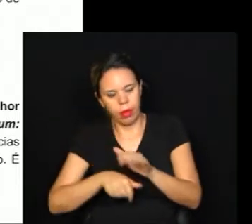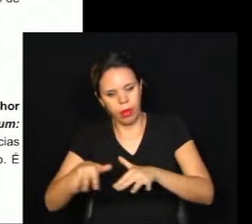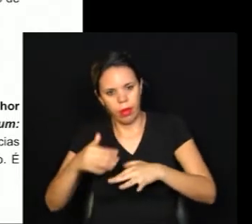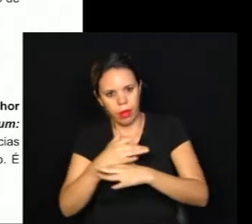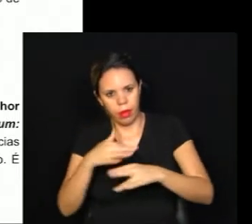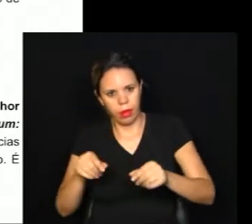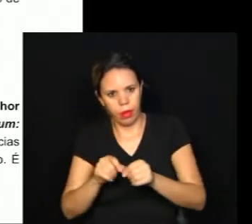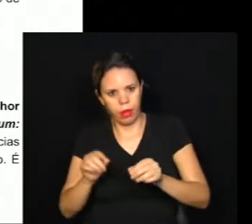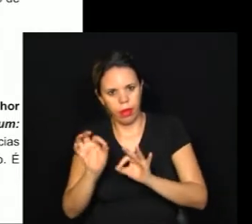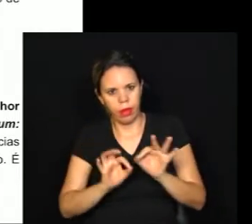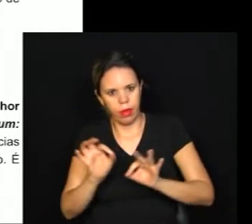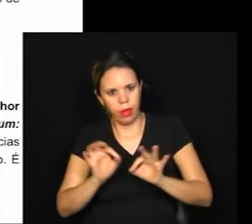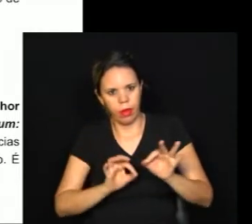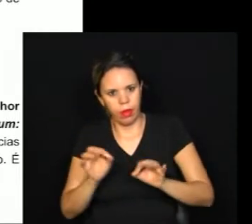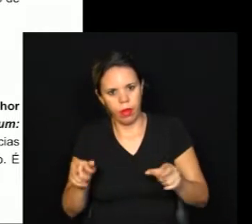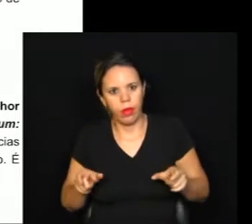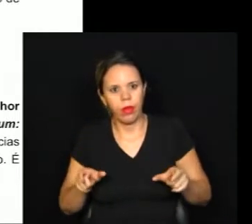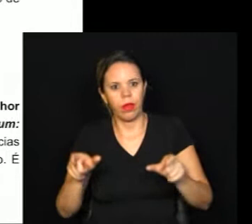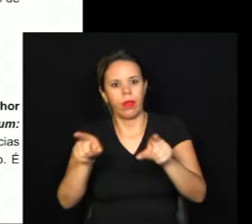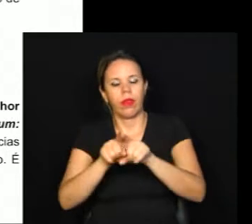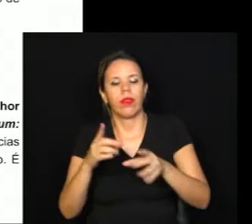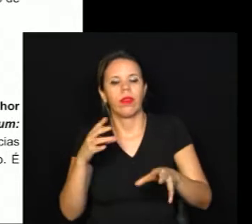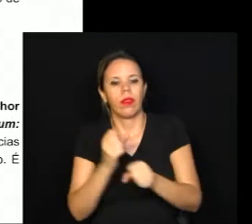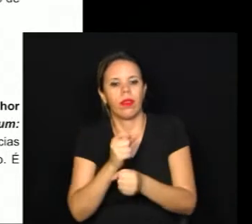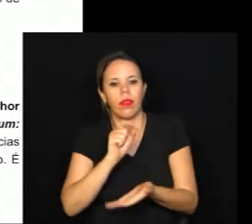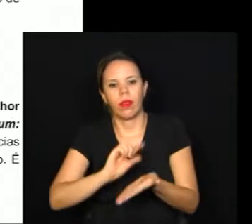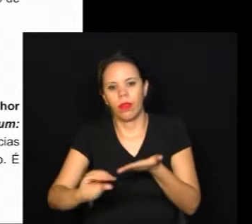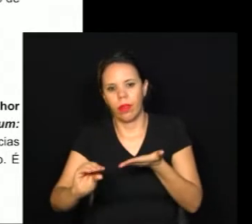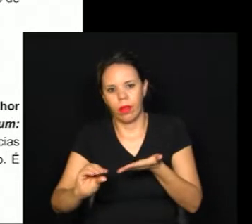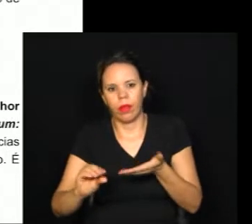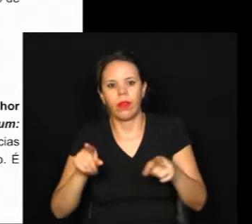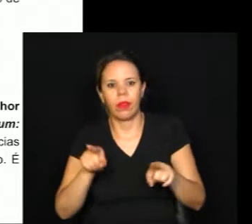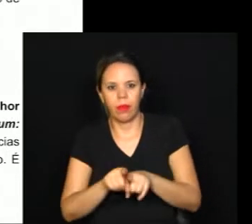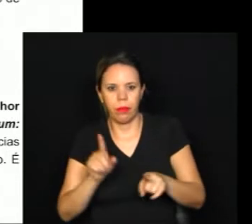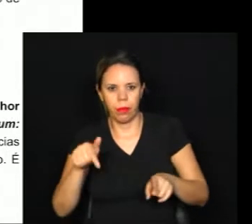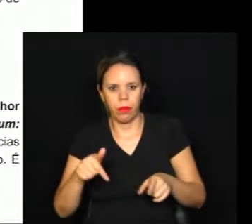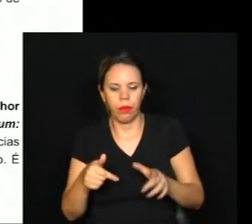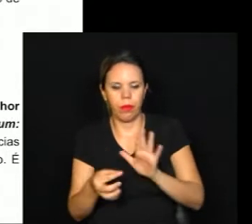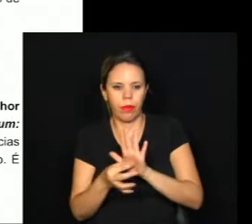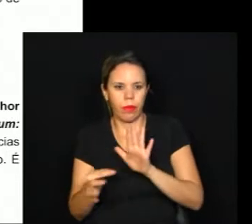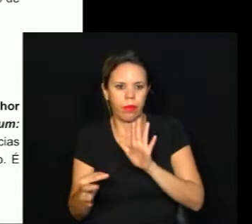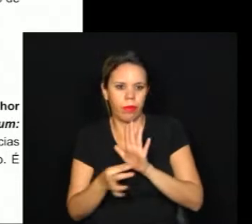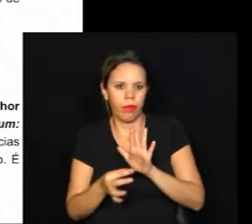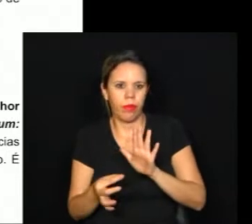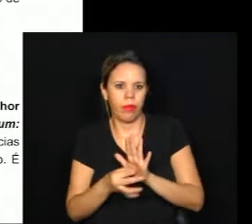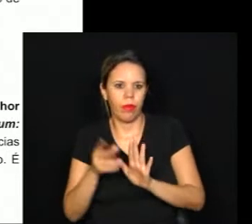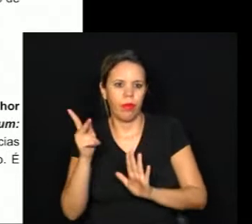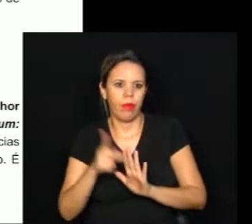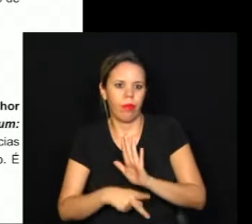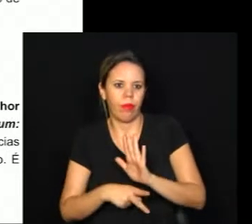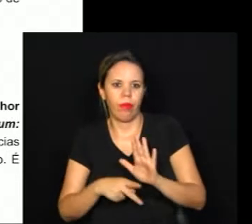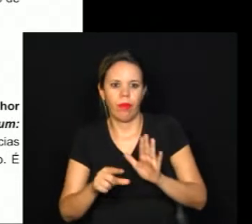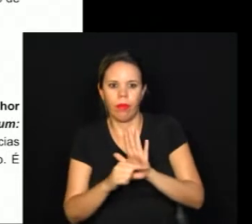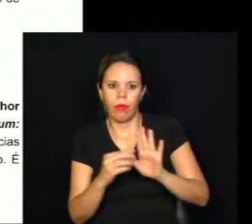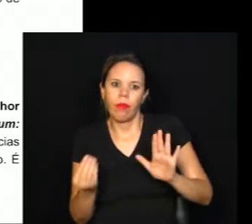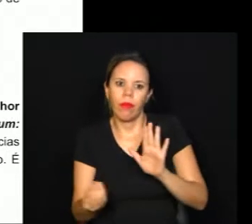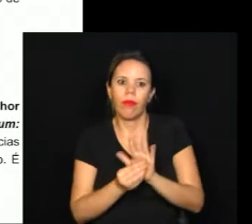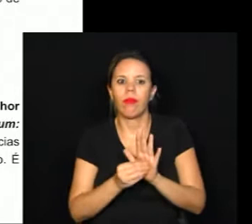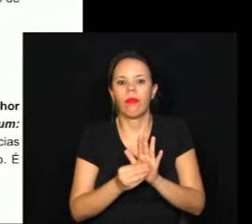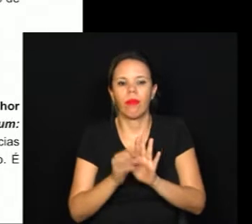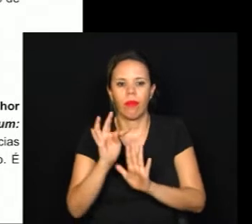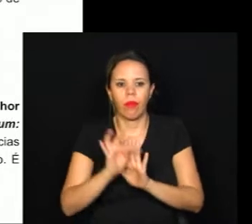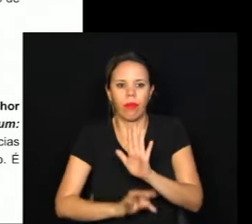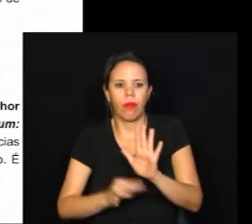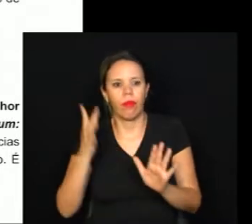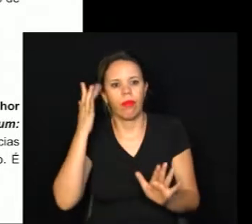Mobilidade Urbana e Planejamento Viário e a Comissão de Finanças e Orçamento para exararem pareceres ao projeto e à emenda. Ou seja,